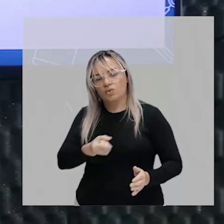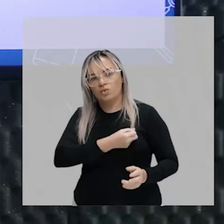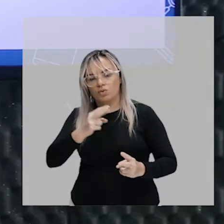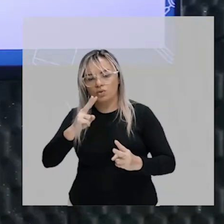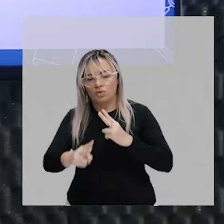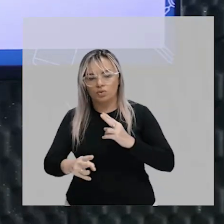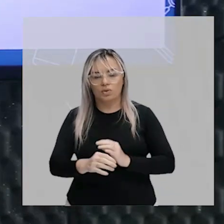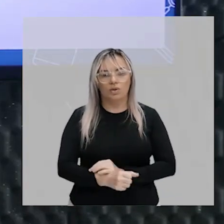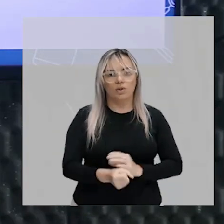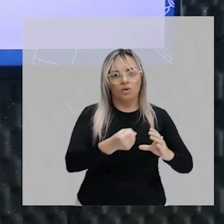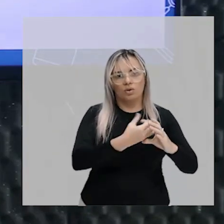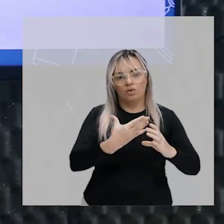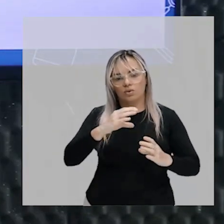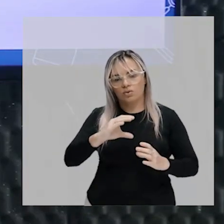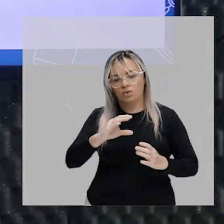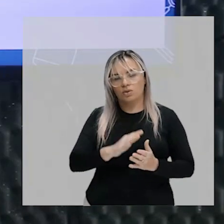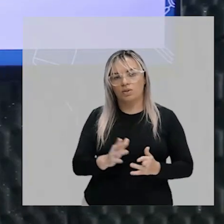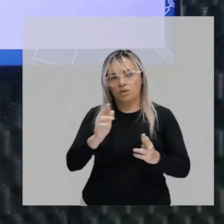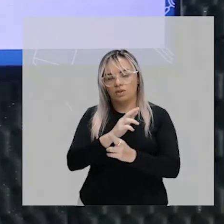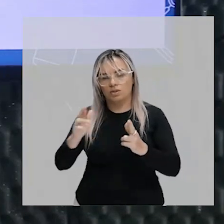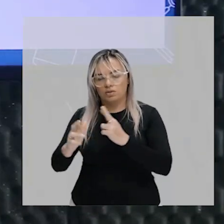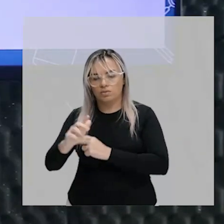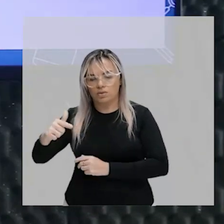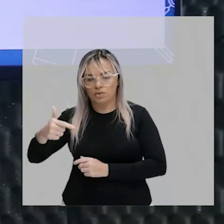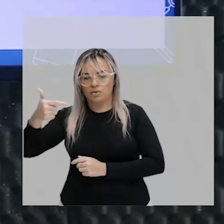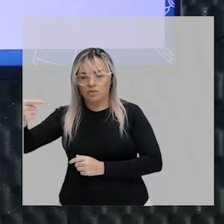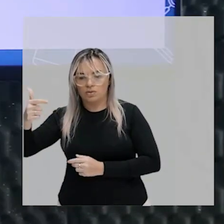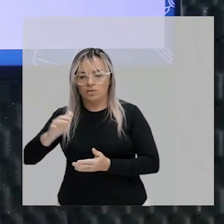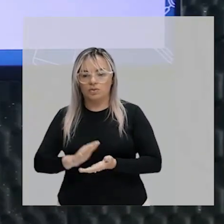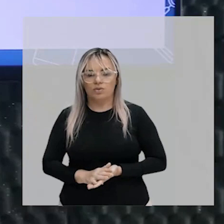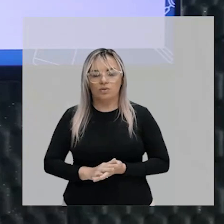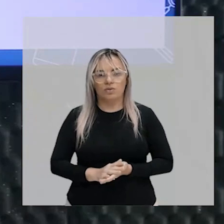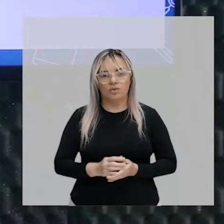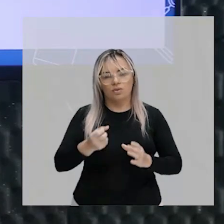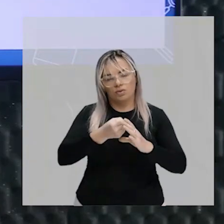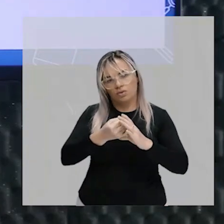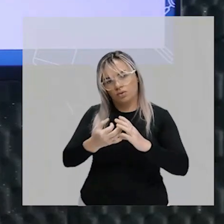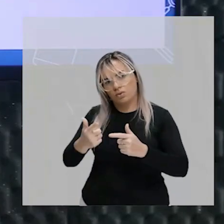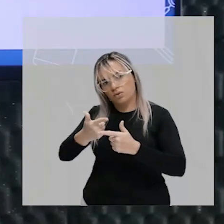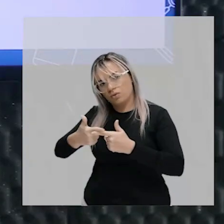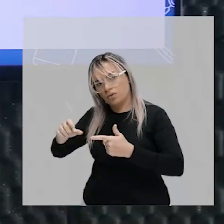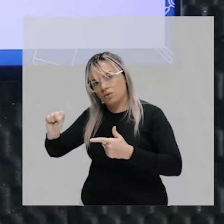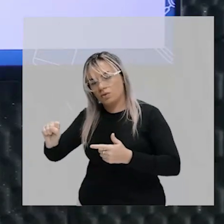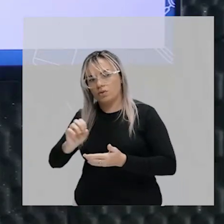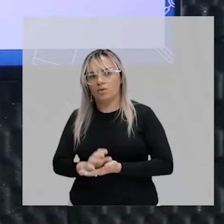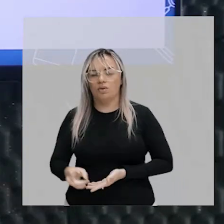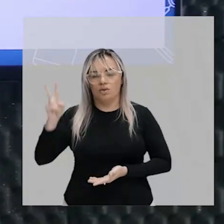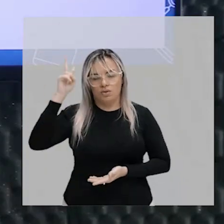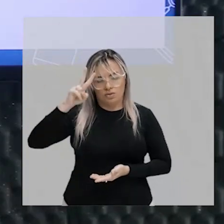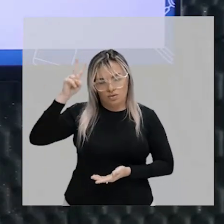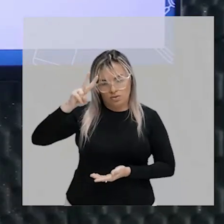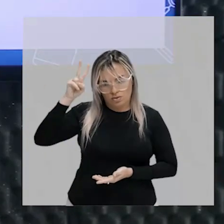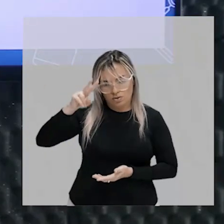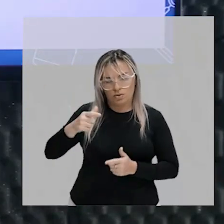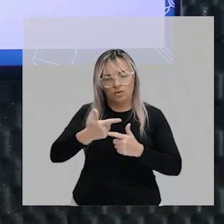e por fim o ser corresponde ao 2 nesse caso Aqui nós temos o conjunto dos divisores de 8 lembra para sair encontrar né